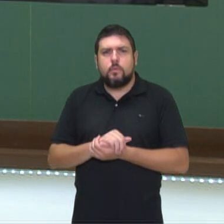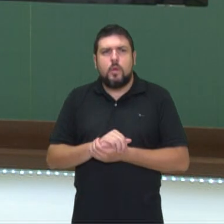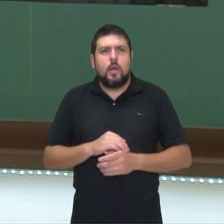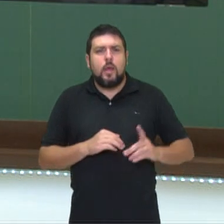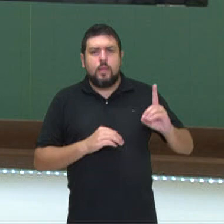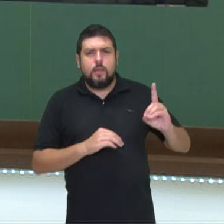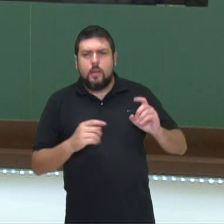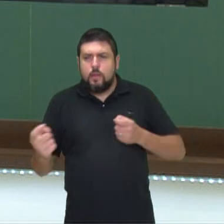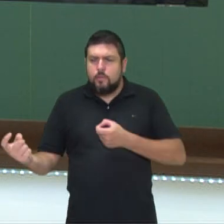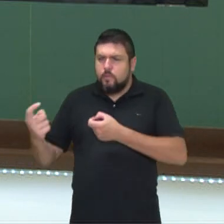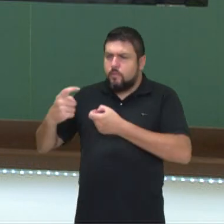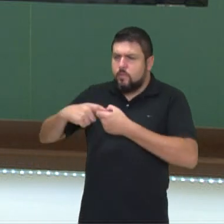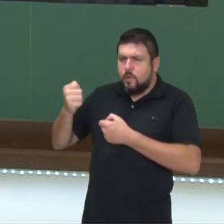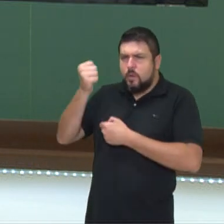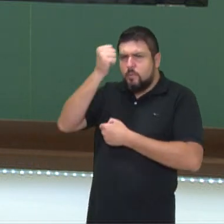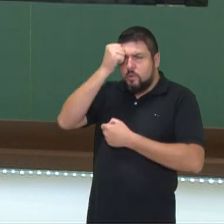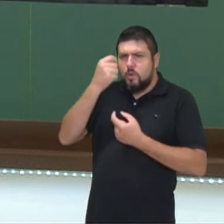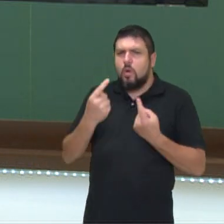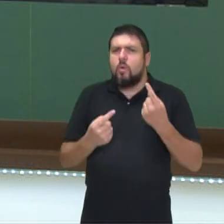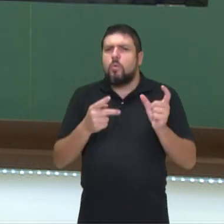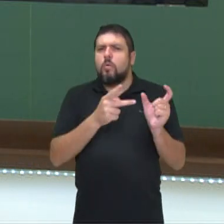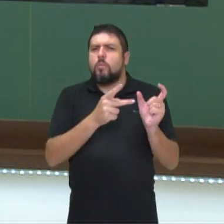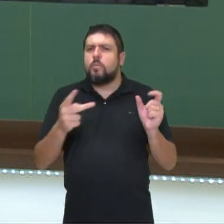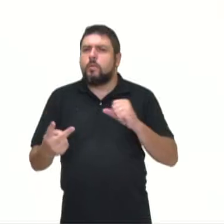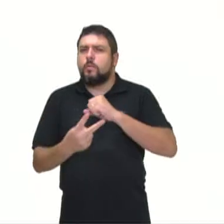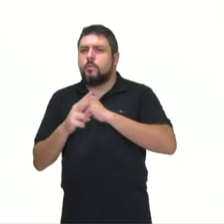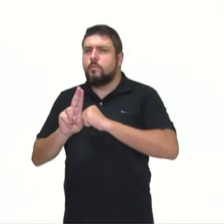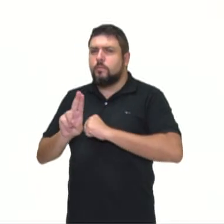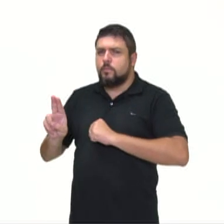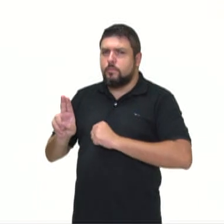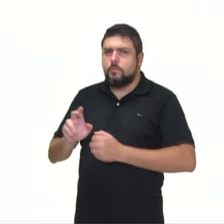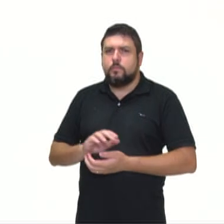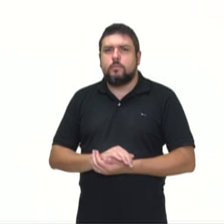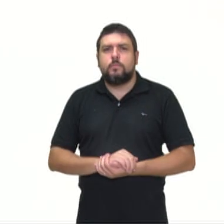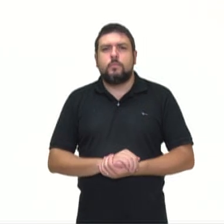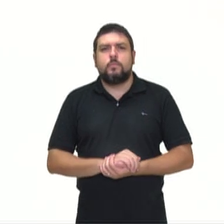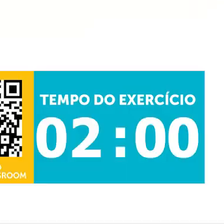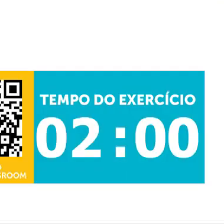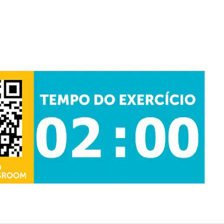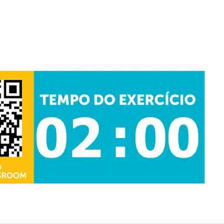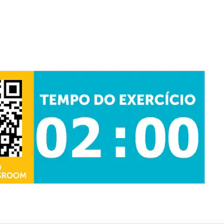quais orações têm predicado verbo nominal.